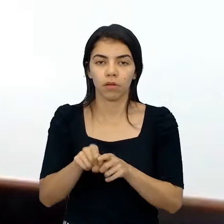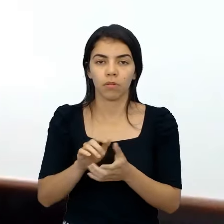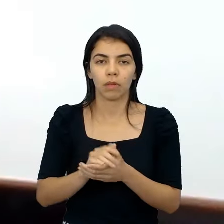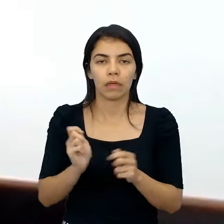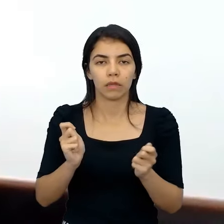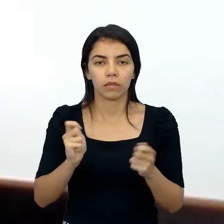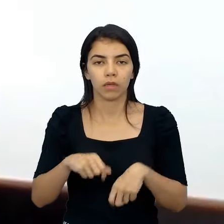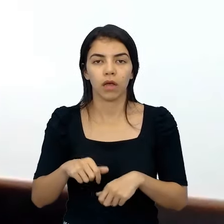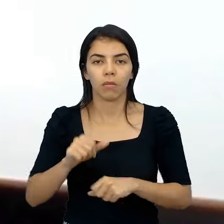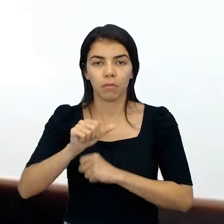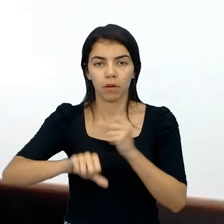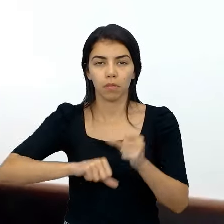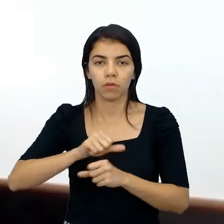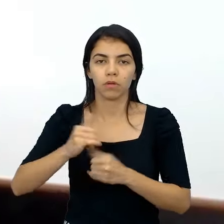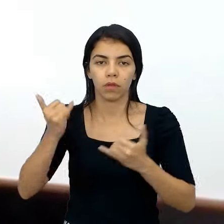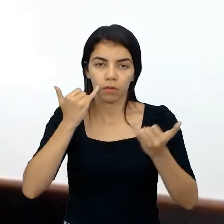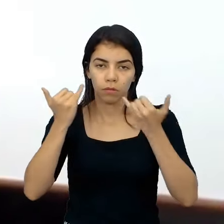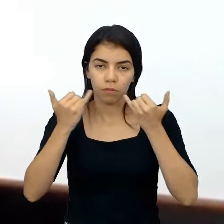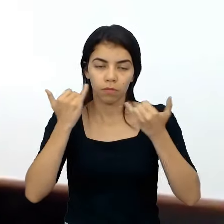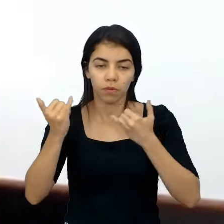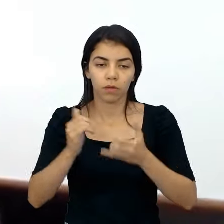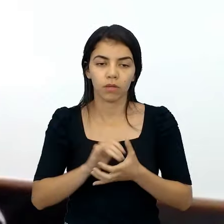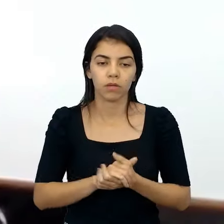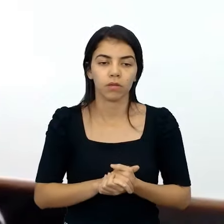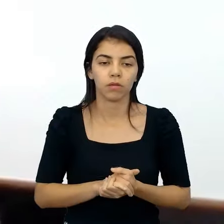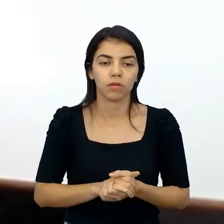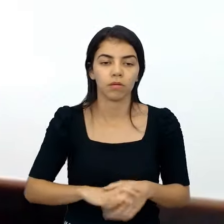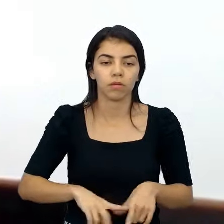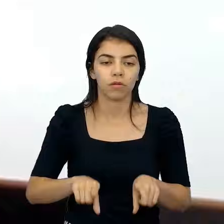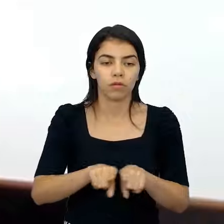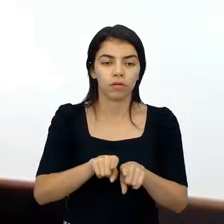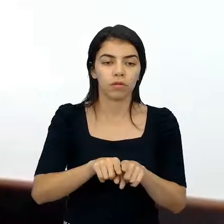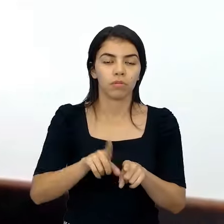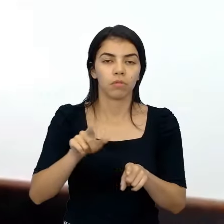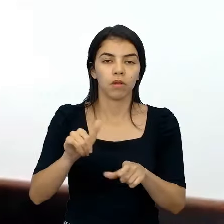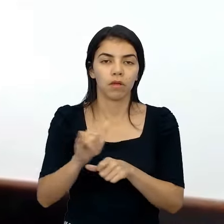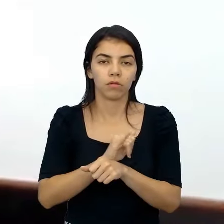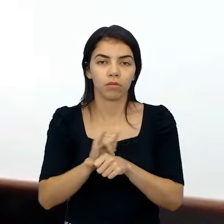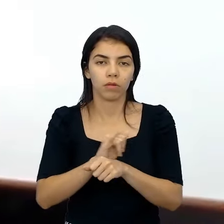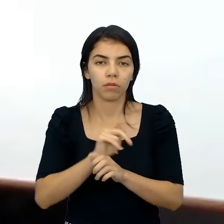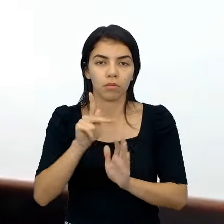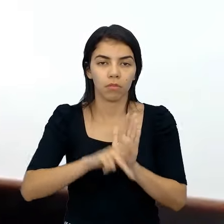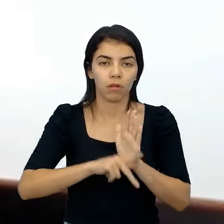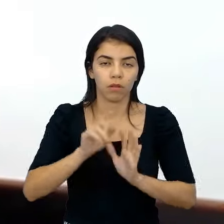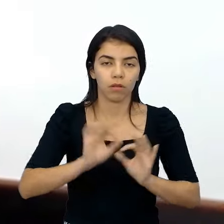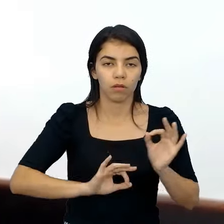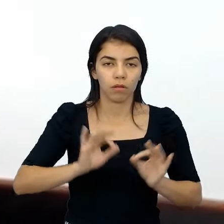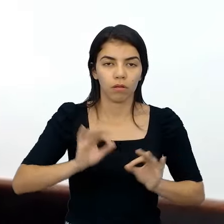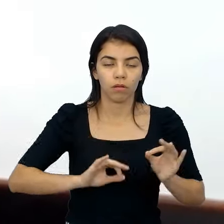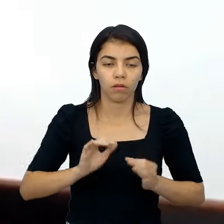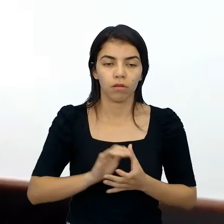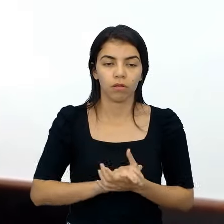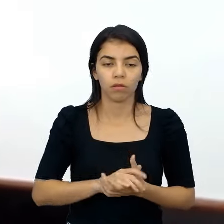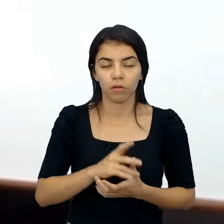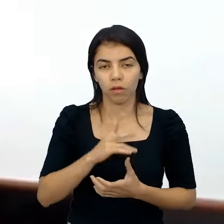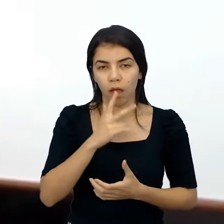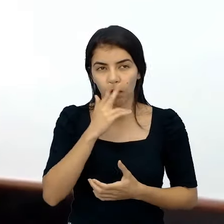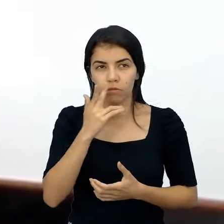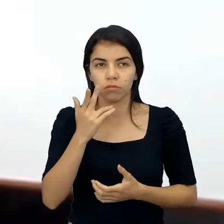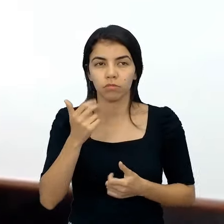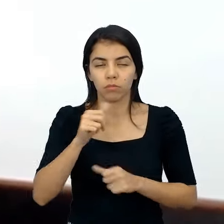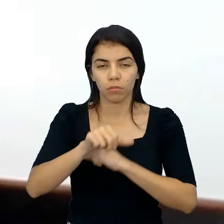seu critério de informação, de estabelecer ali o planejamento, o que estava já fixado, será que eu posso